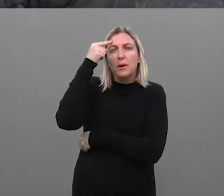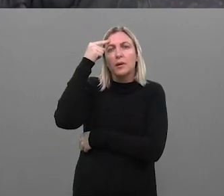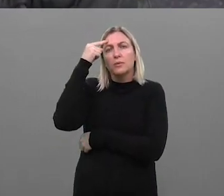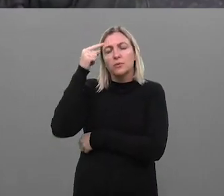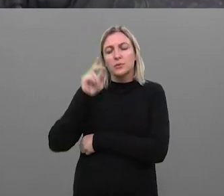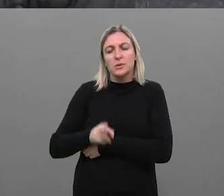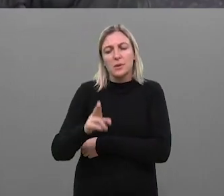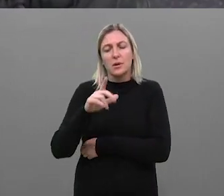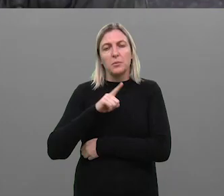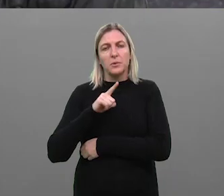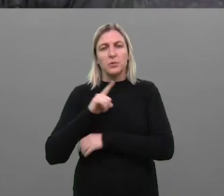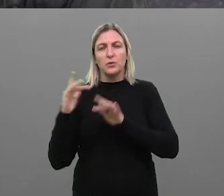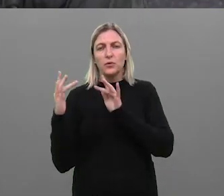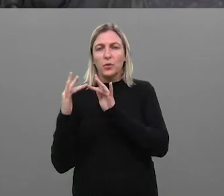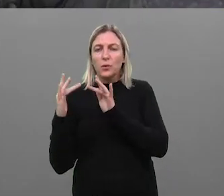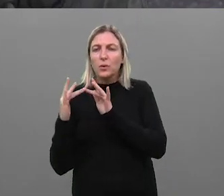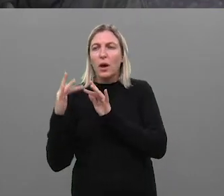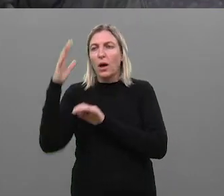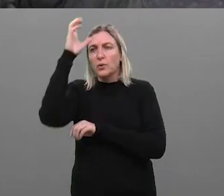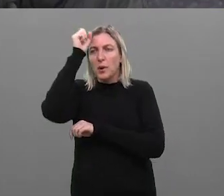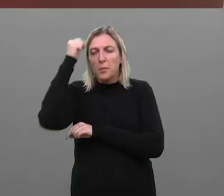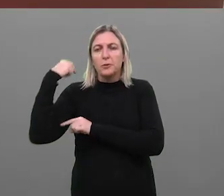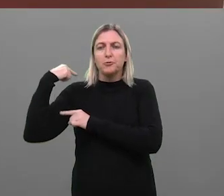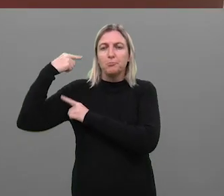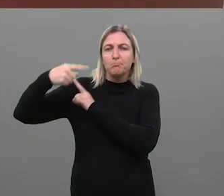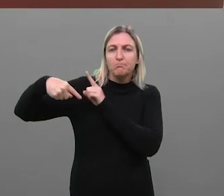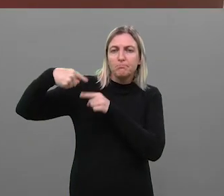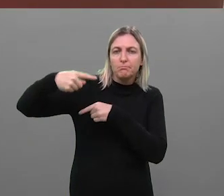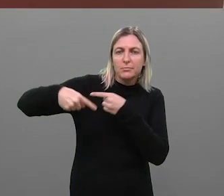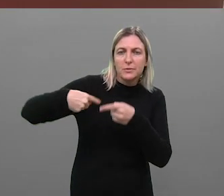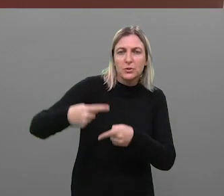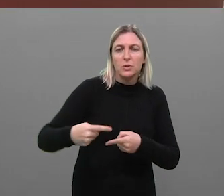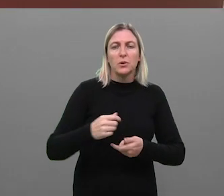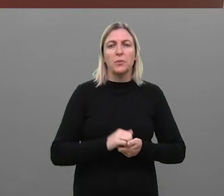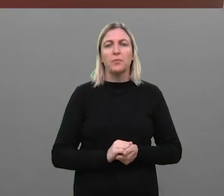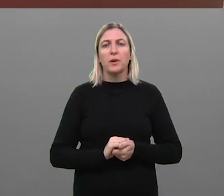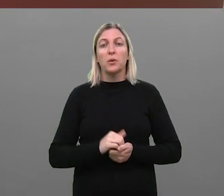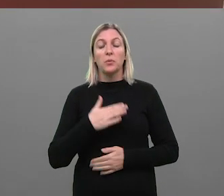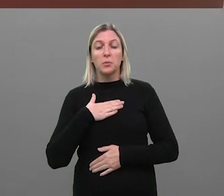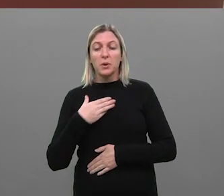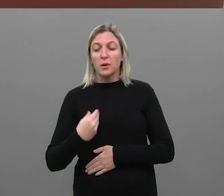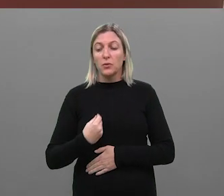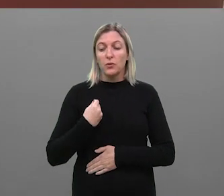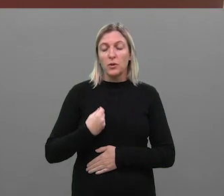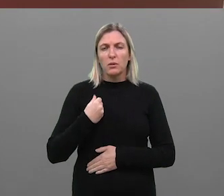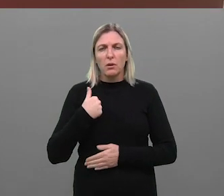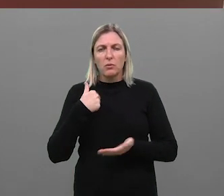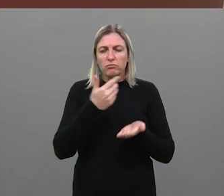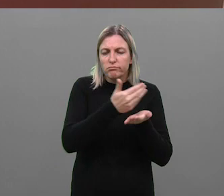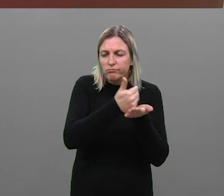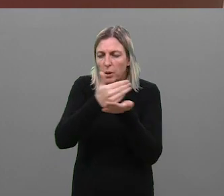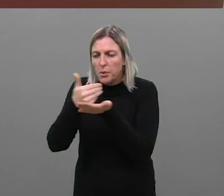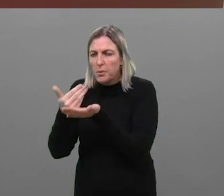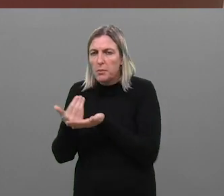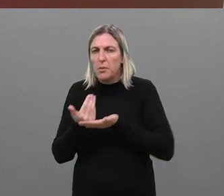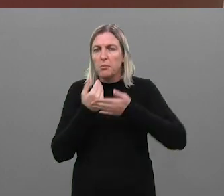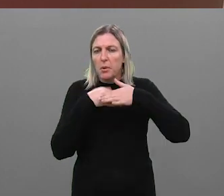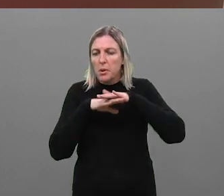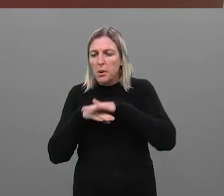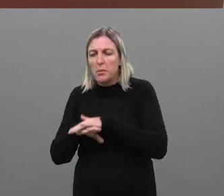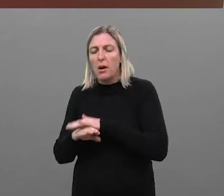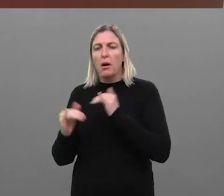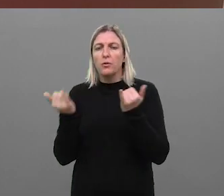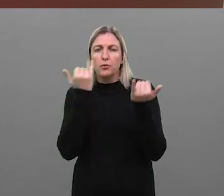então de certa forma passou de geração para geração Ah então ao longo da vida eu fui colecionando informações materiais